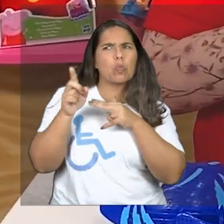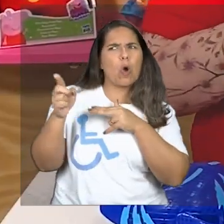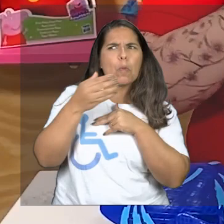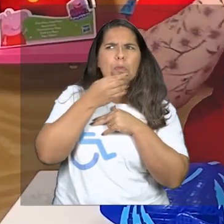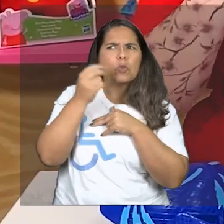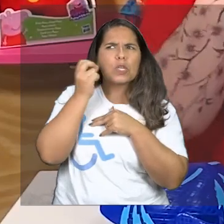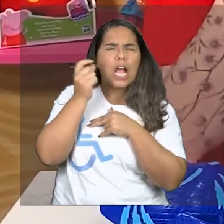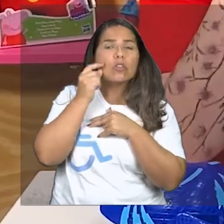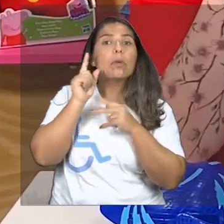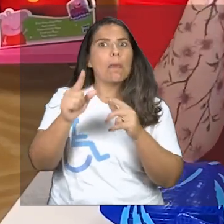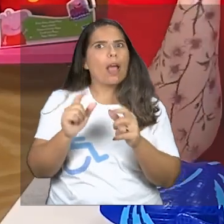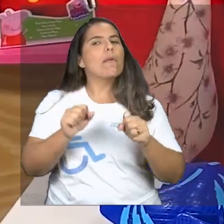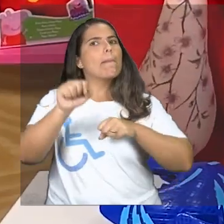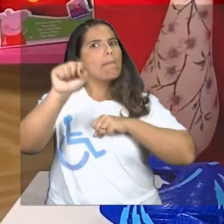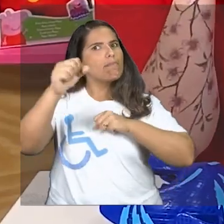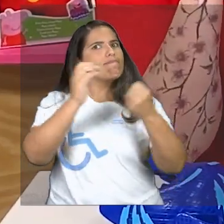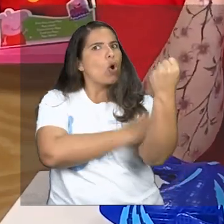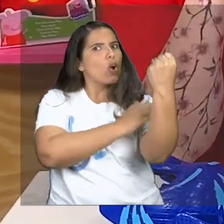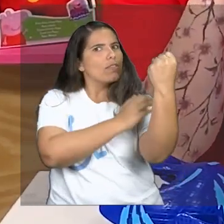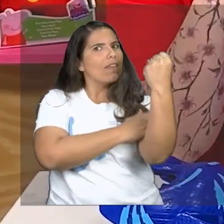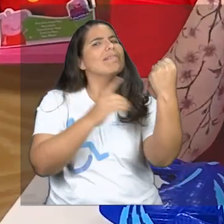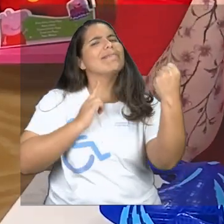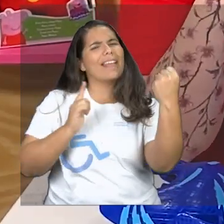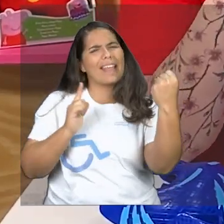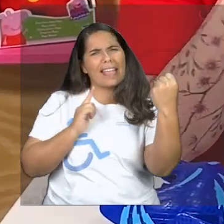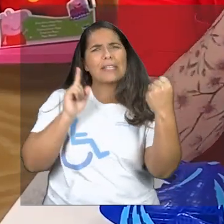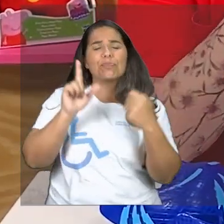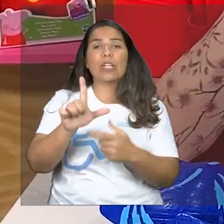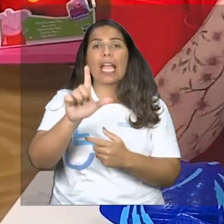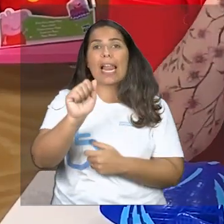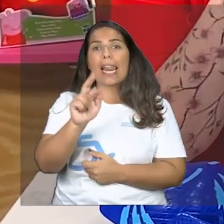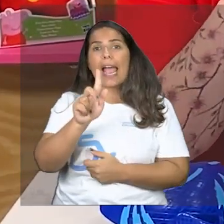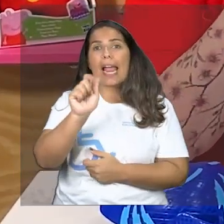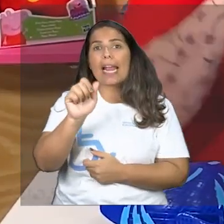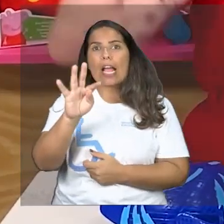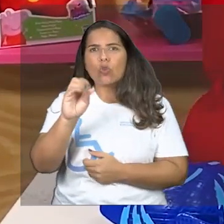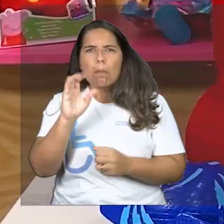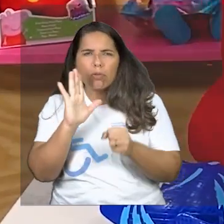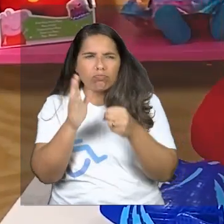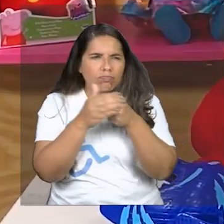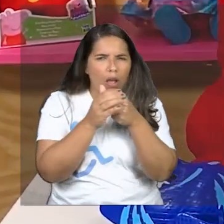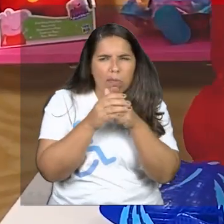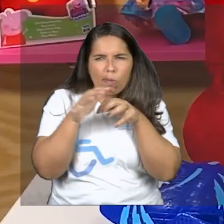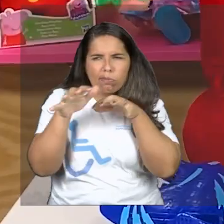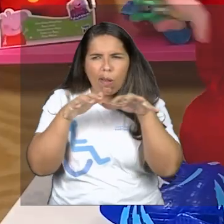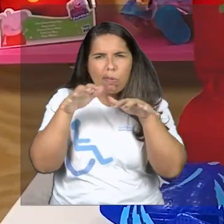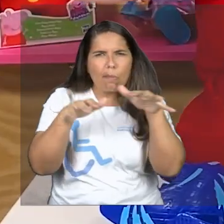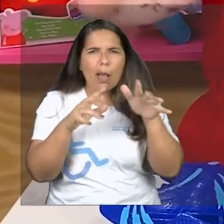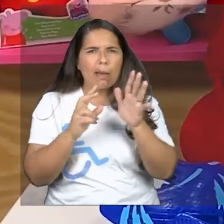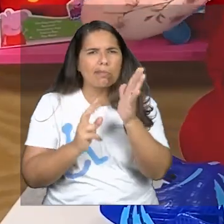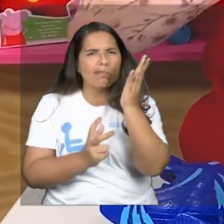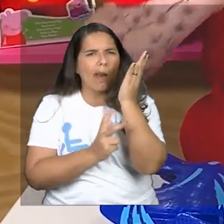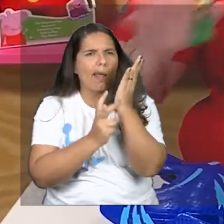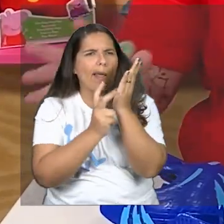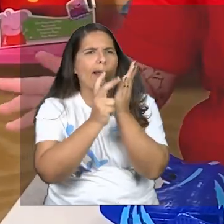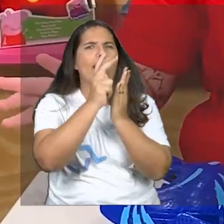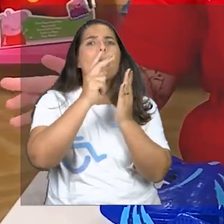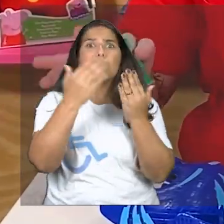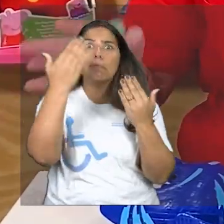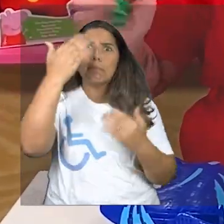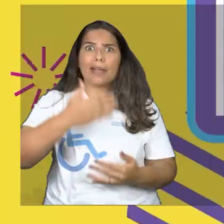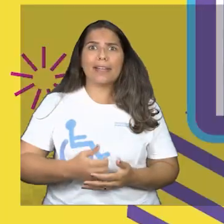desenvoltura do Menino Gato, mas seus poderes não ficam pra trás, não. Assim como o lagarto, ele pode se camuflar e escalar paredes com a